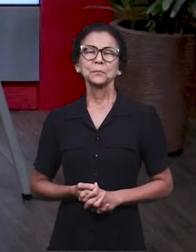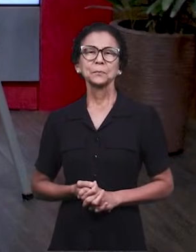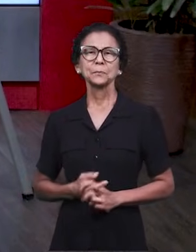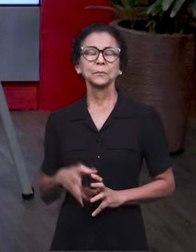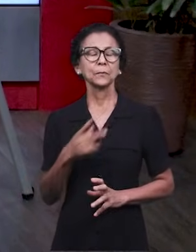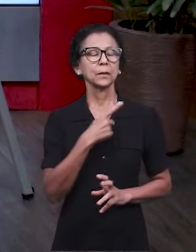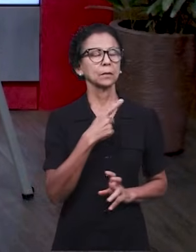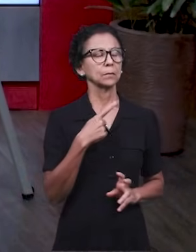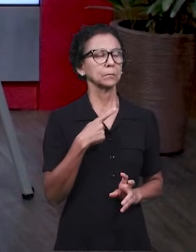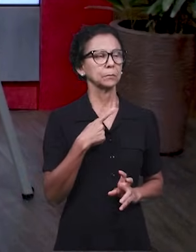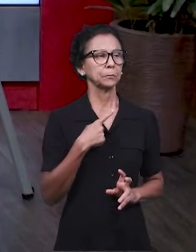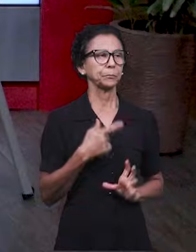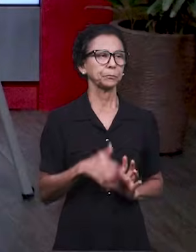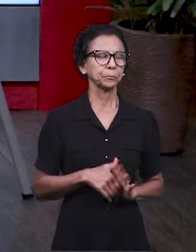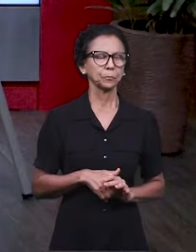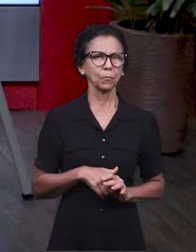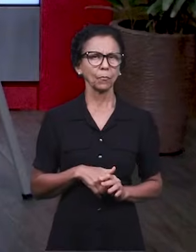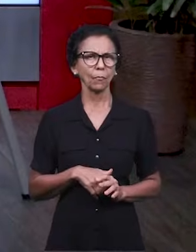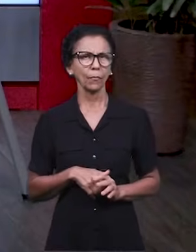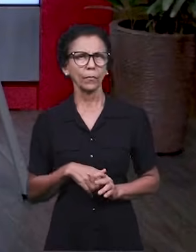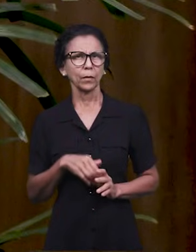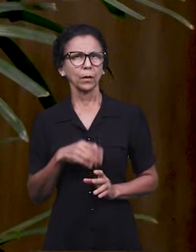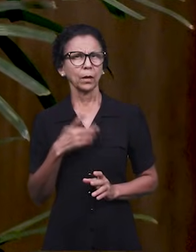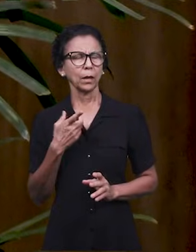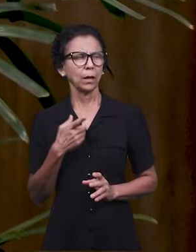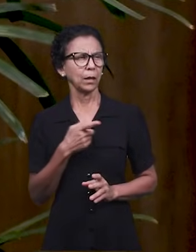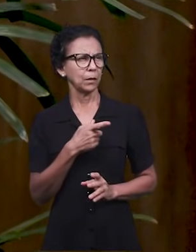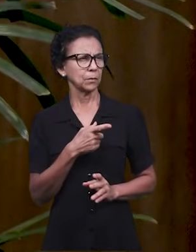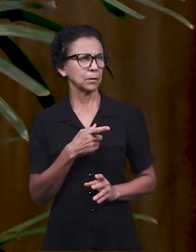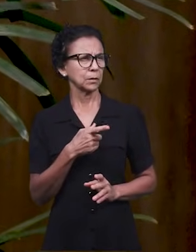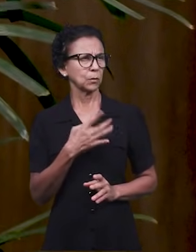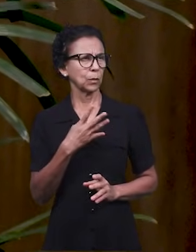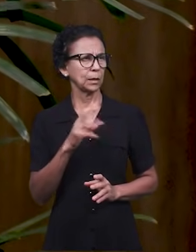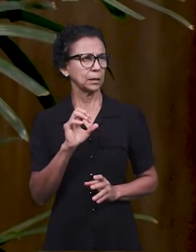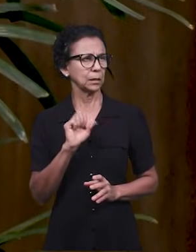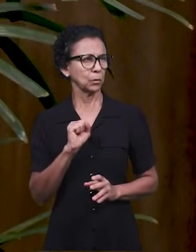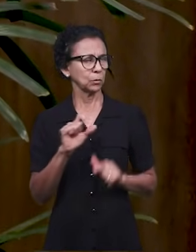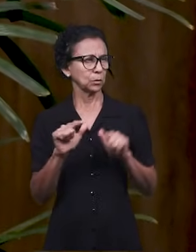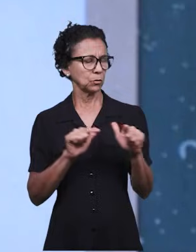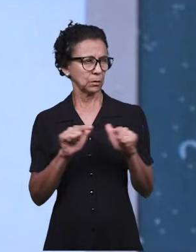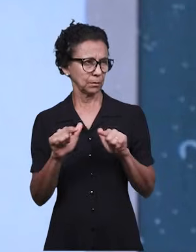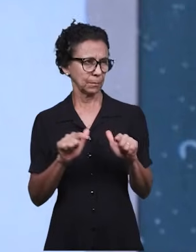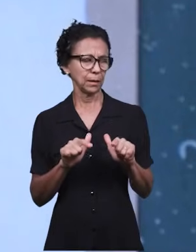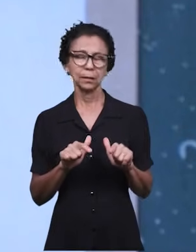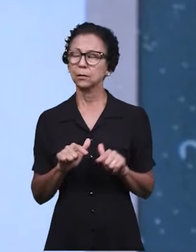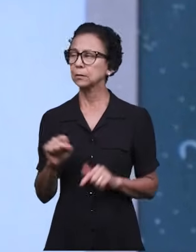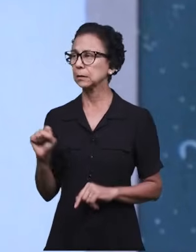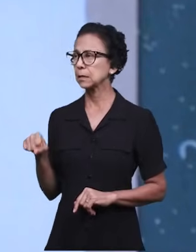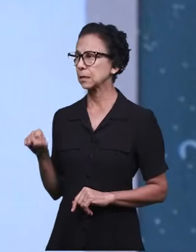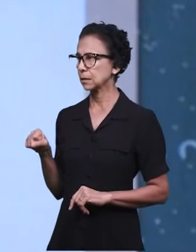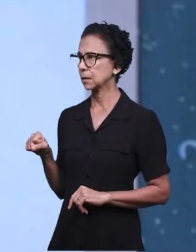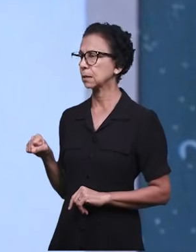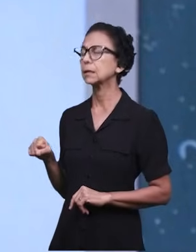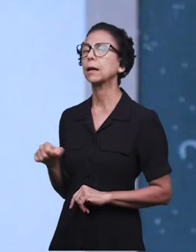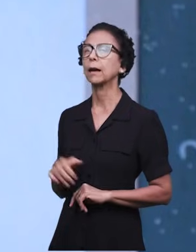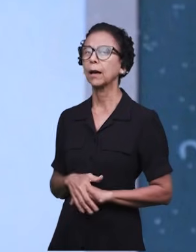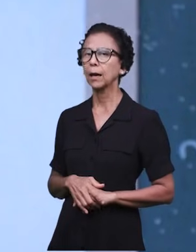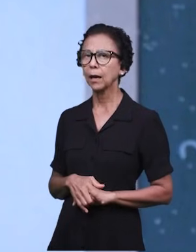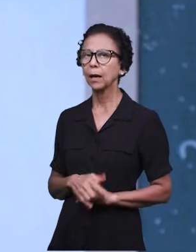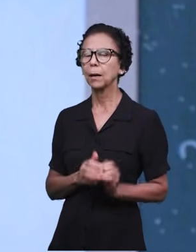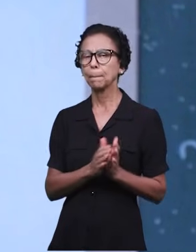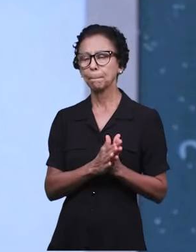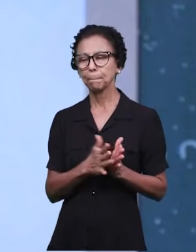Alexandre, pelo que eu estou vendo aqui, 48 anos, é isso? De atividade. Exatamente. Nessa carreira,